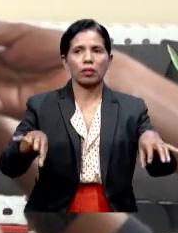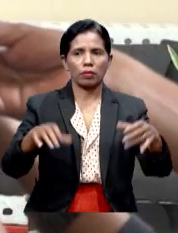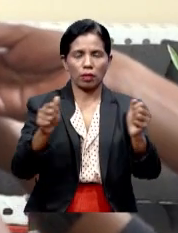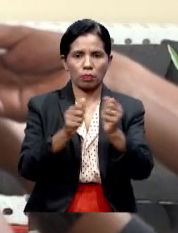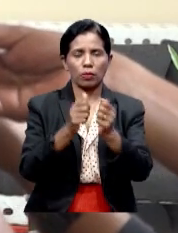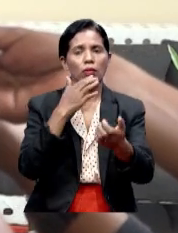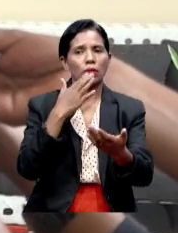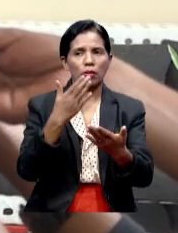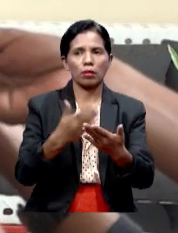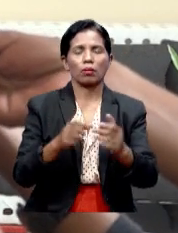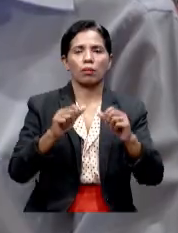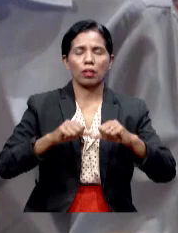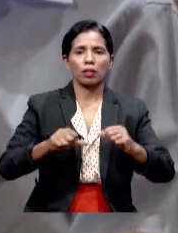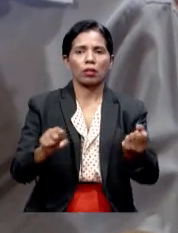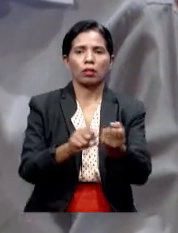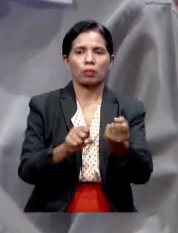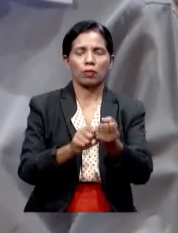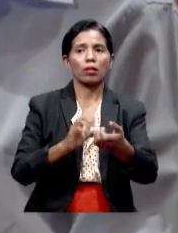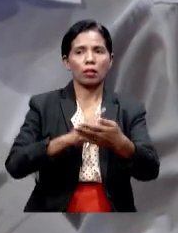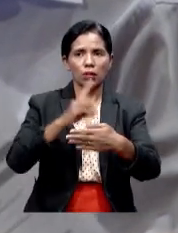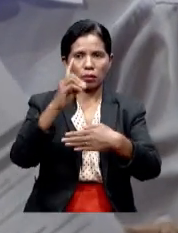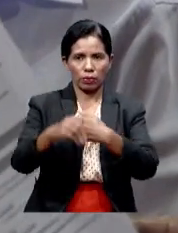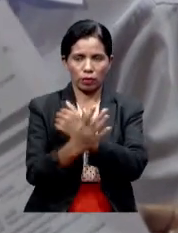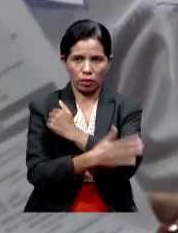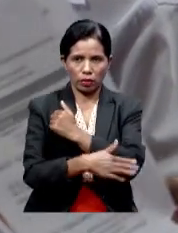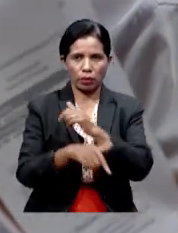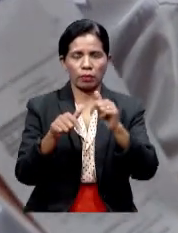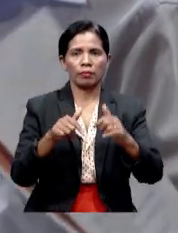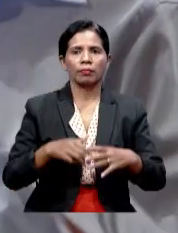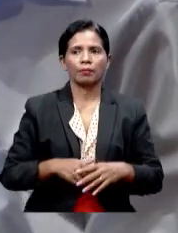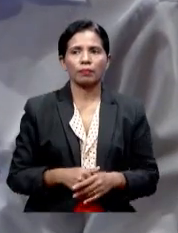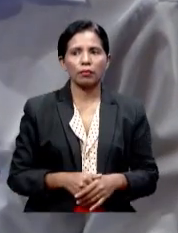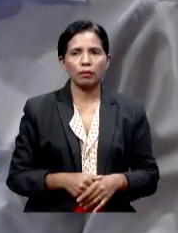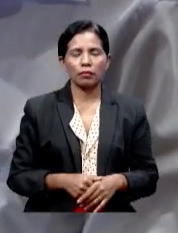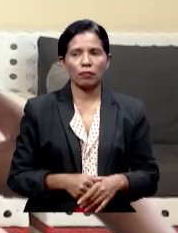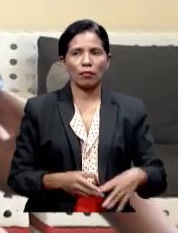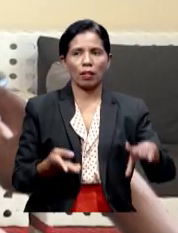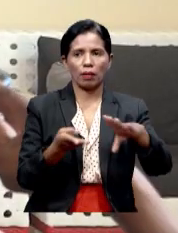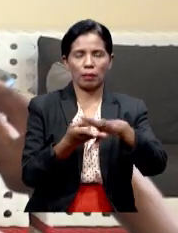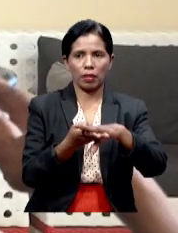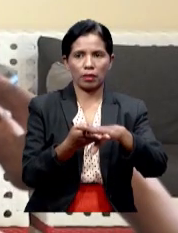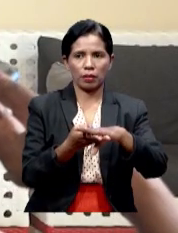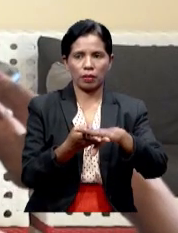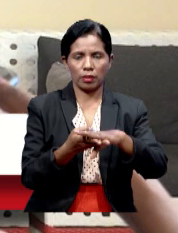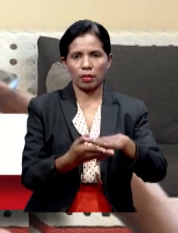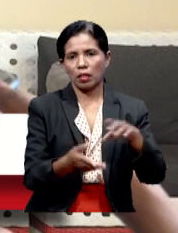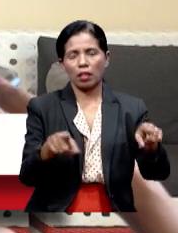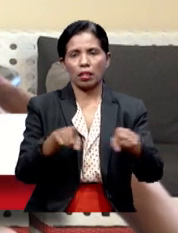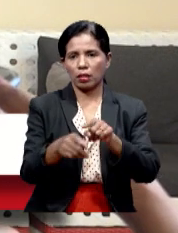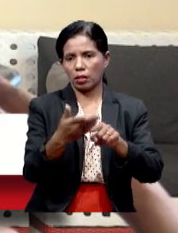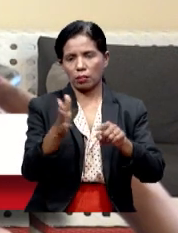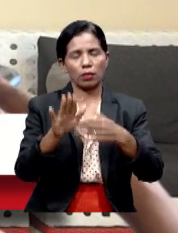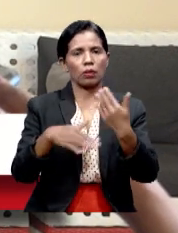rodiac no nível de contribuir para desenvolvimento e arrailaran. E Banco Central, nessa que pode ser até na tena,